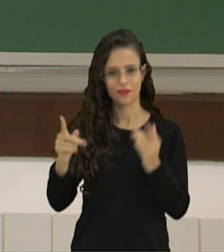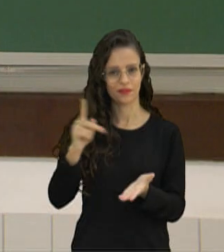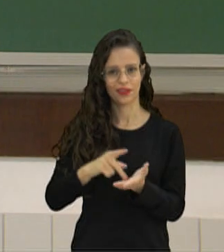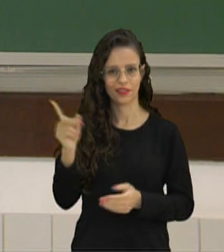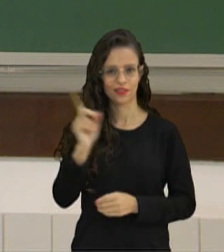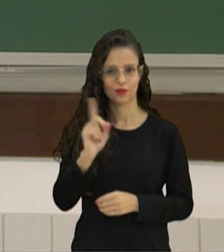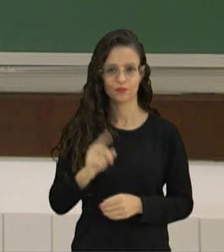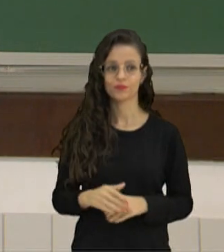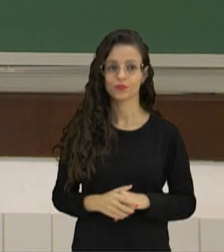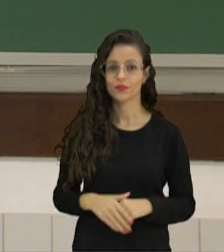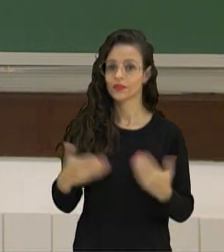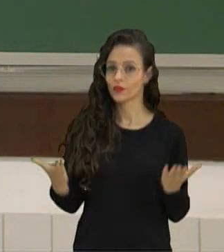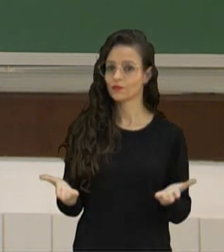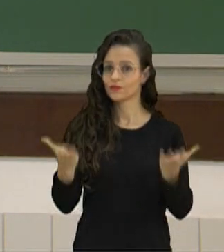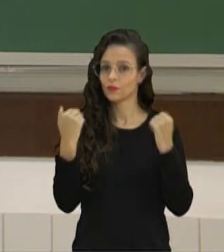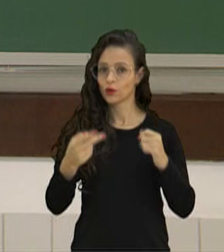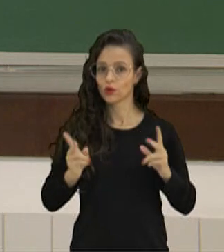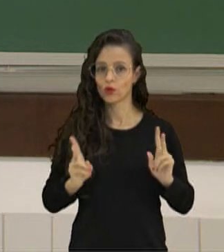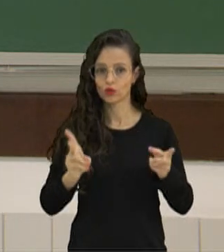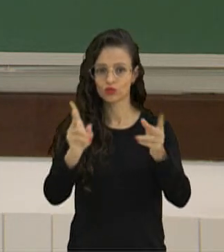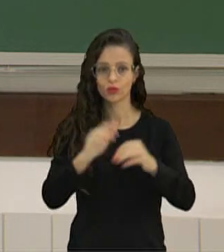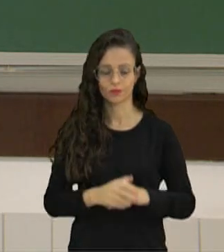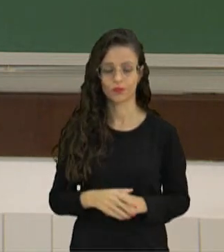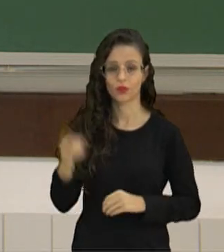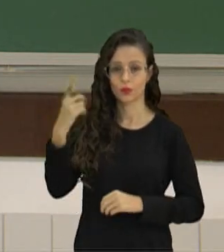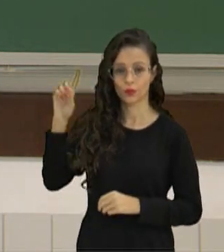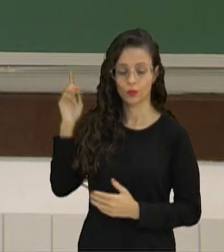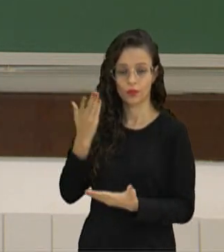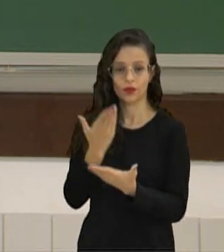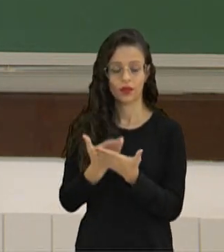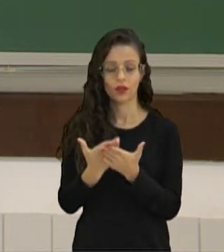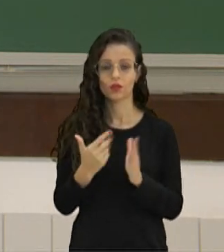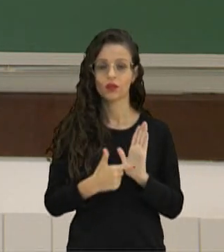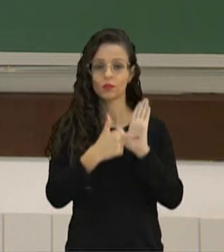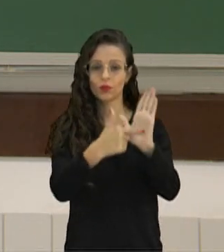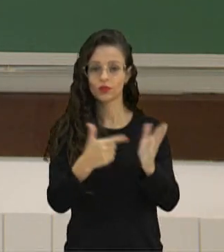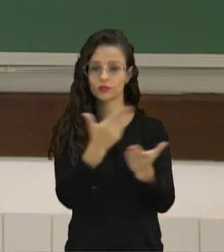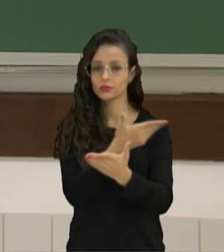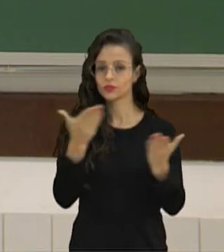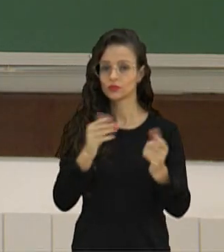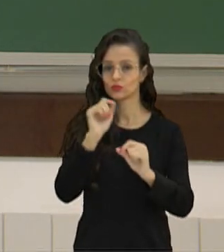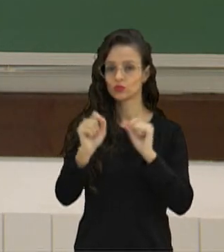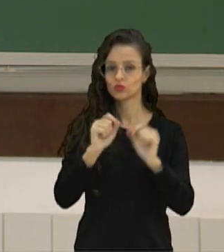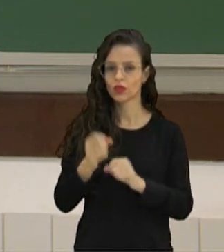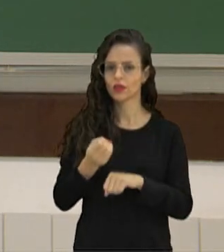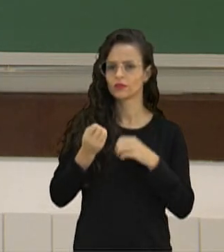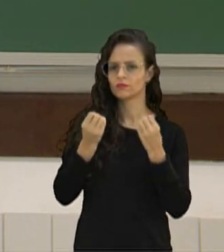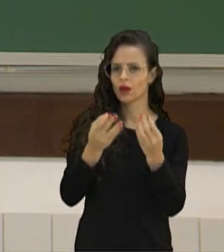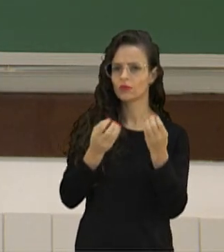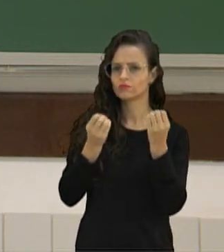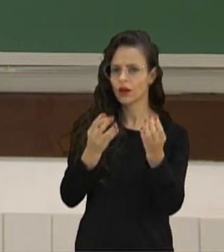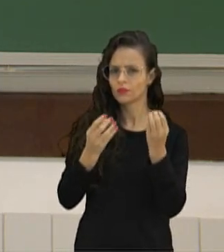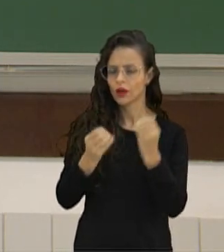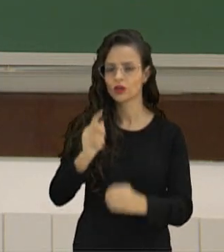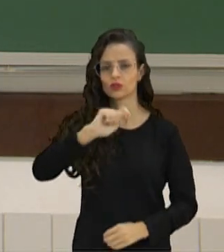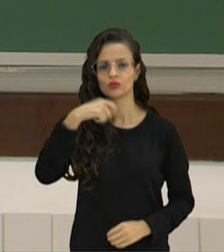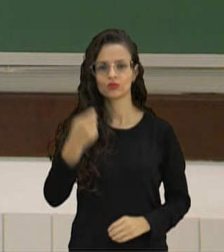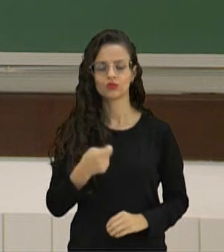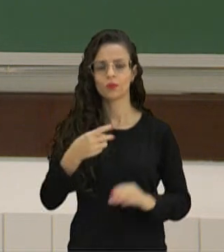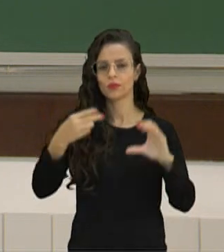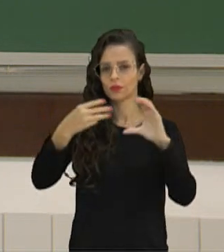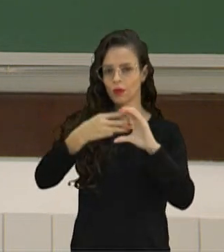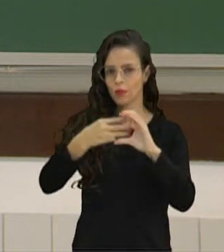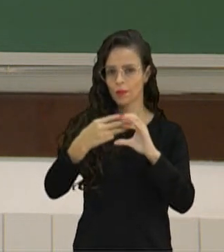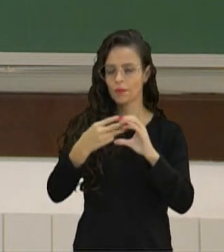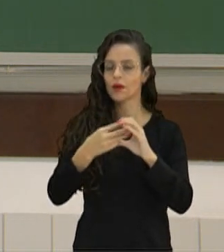beleza? Mas vamos continuar. Na aula anterior, eu trouxe aqui informações sobre uma divisão celular, a qual nós chamamos